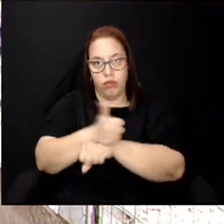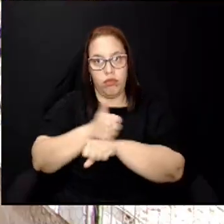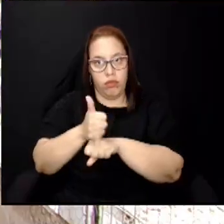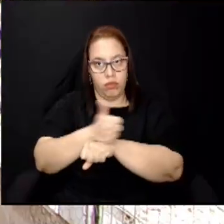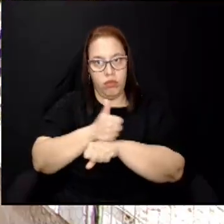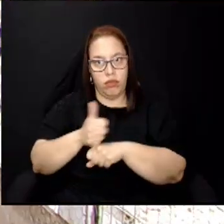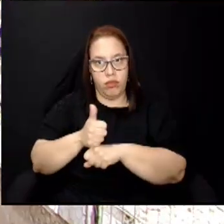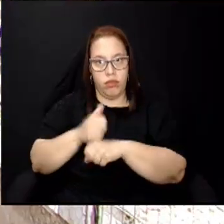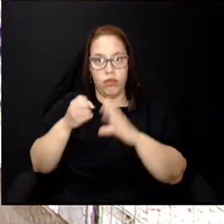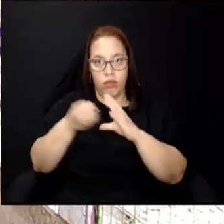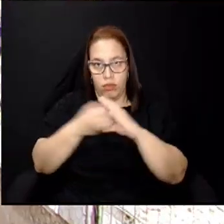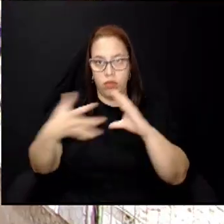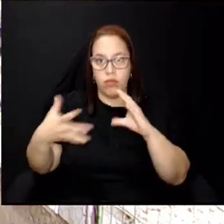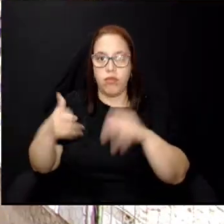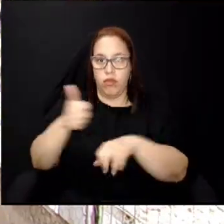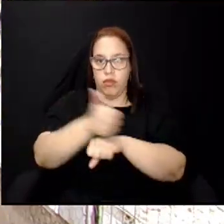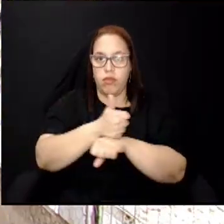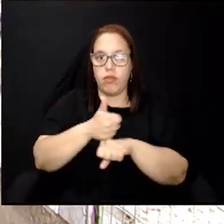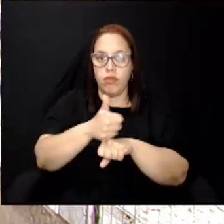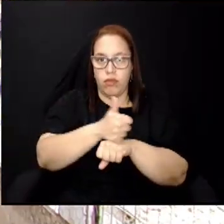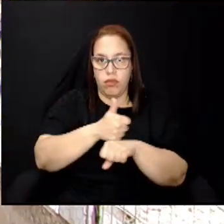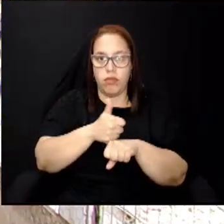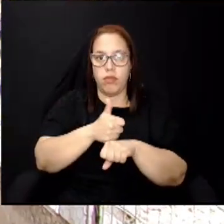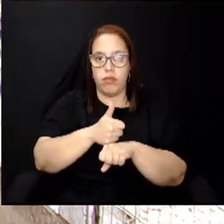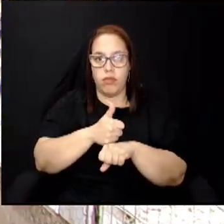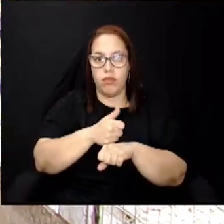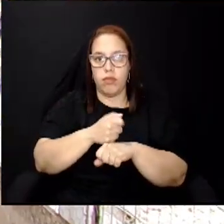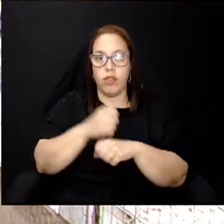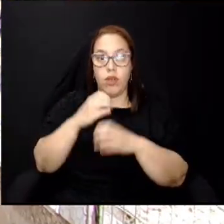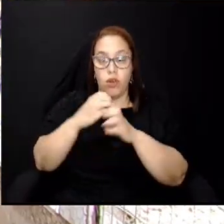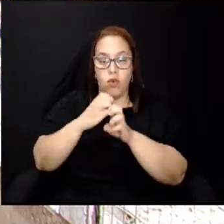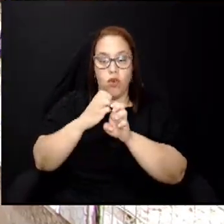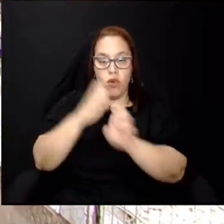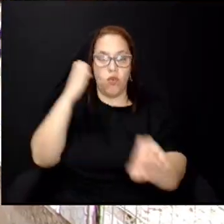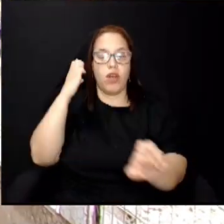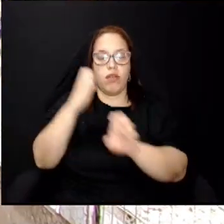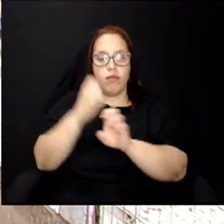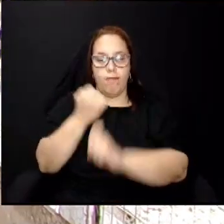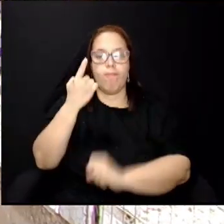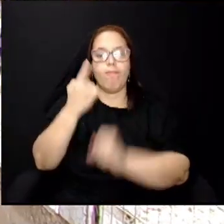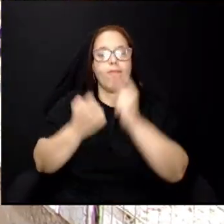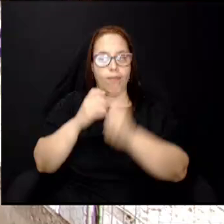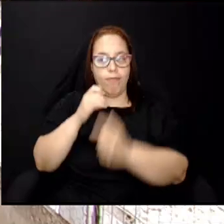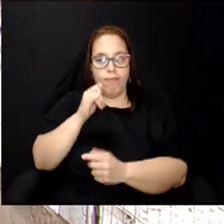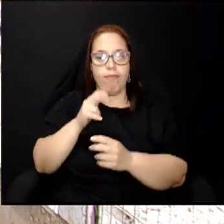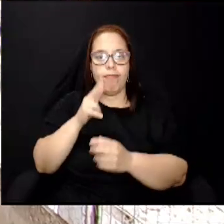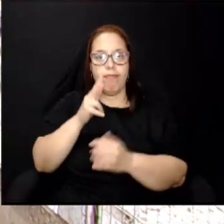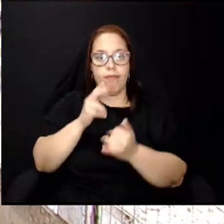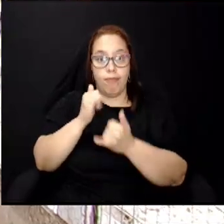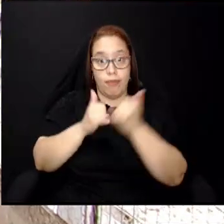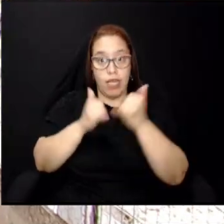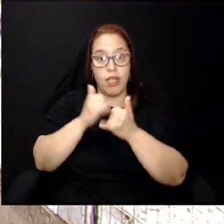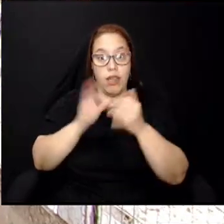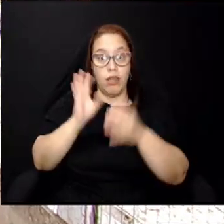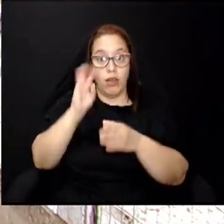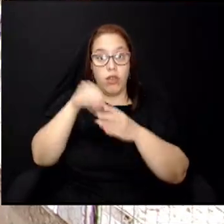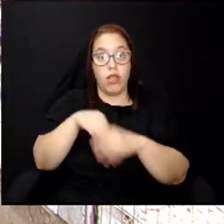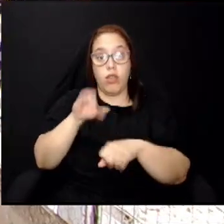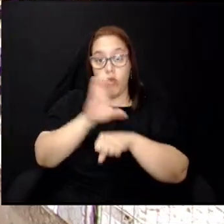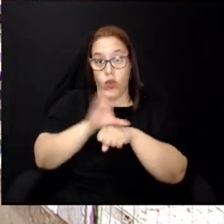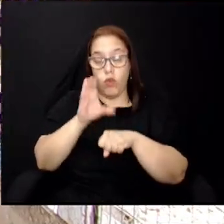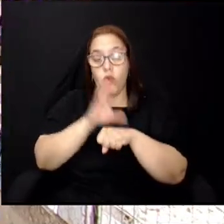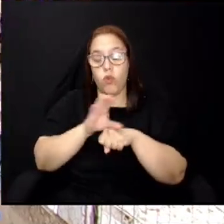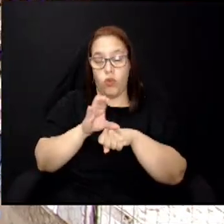da profissão, né, é quase uma engenharia. Porque a gente tem dentro do curso, né, essa parte de